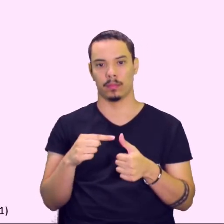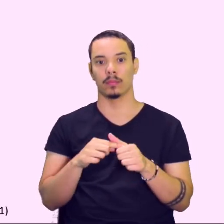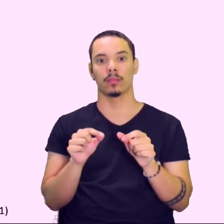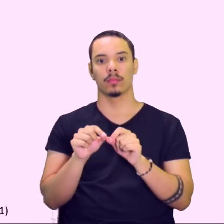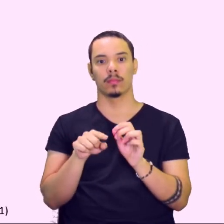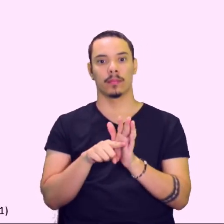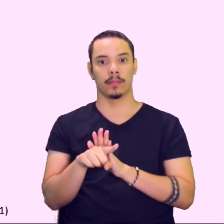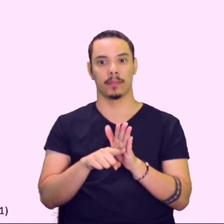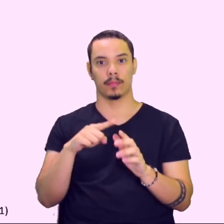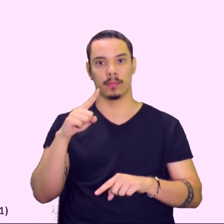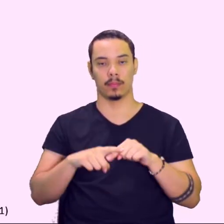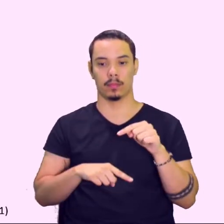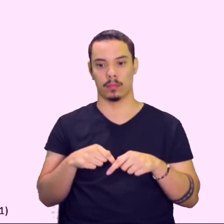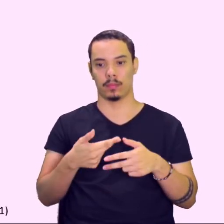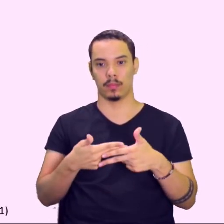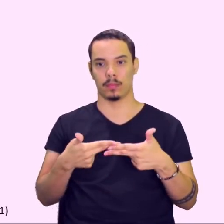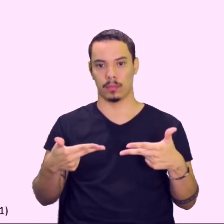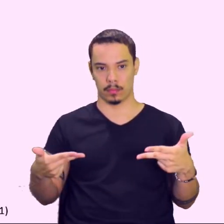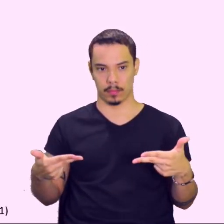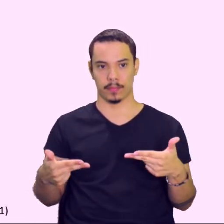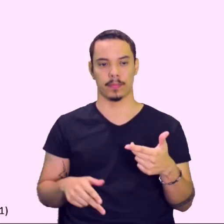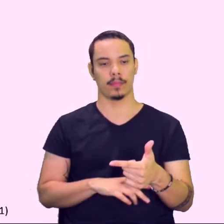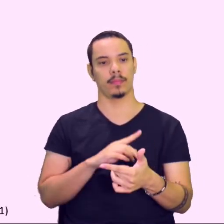recursos minerais.